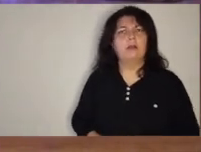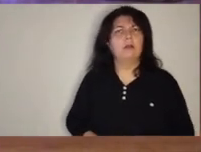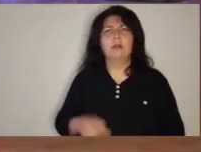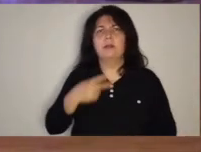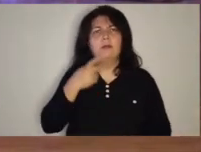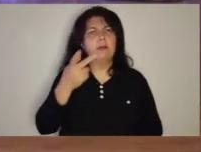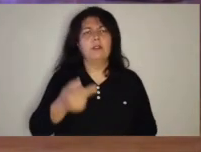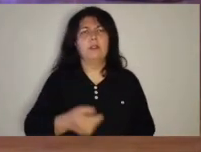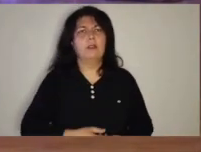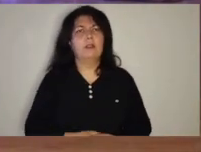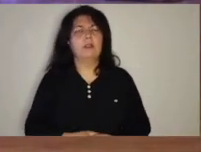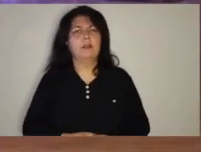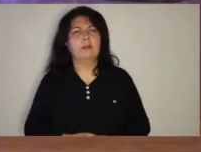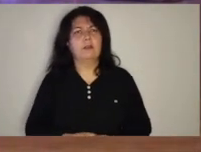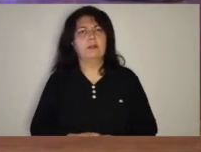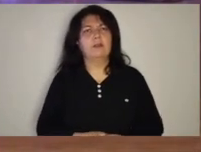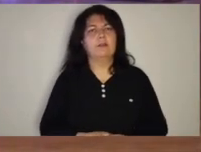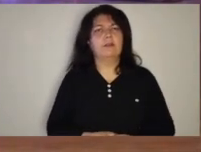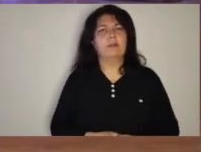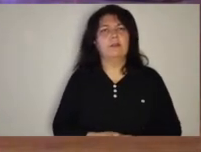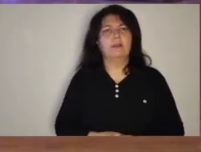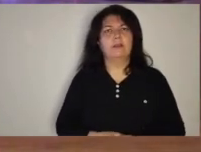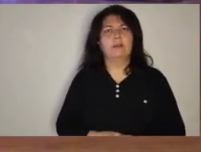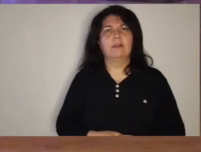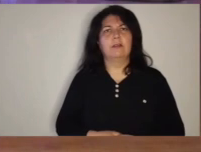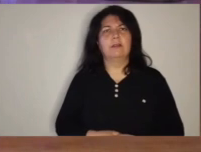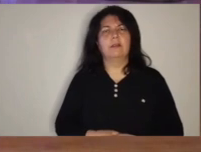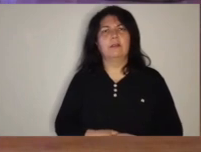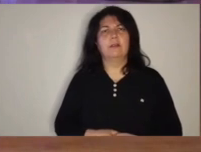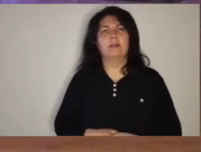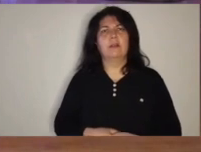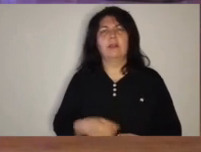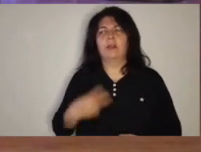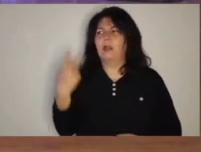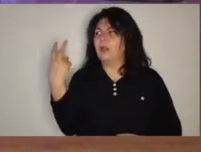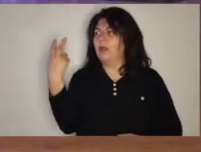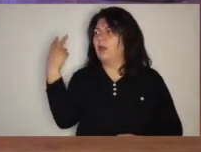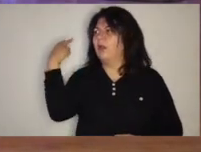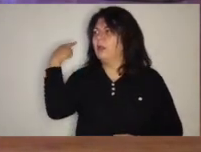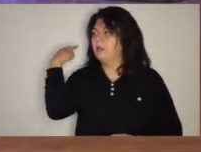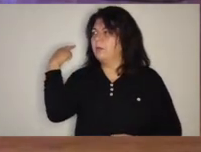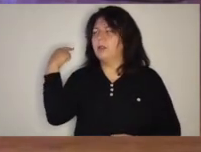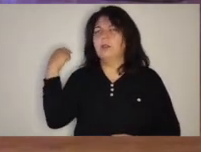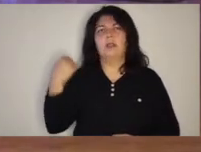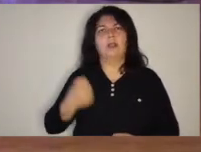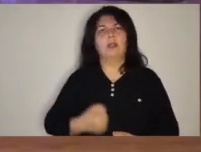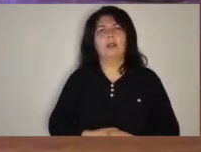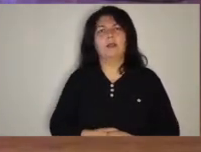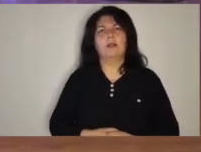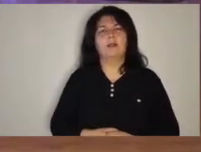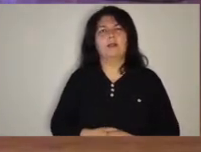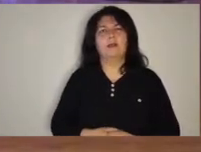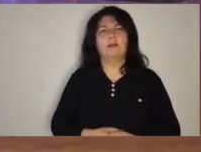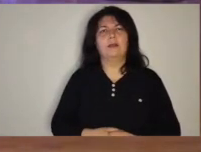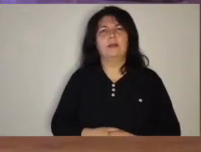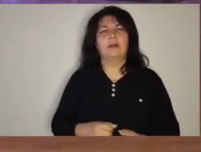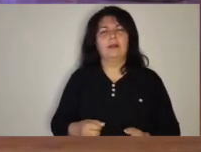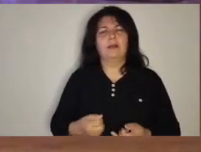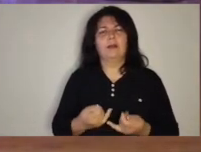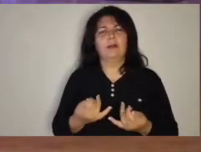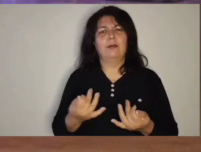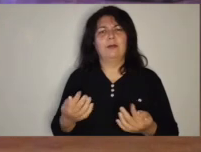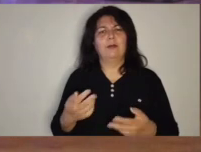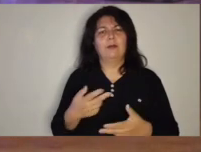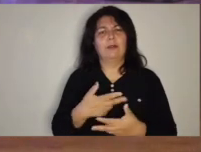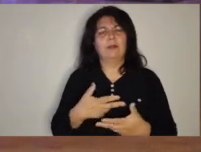falei, bate, Jesus, bate que eu mereço. Irmãos, olha para trás. A gente